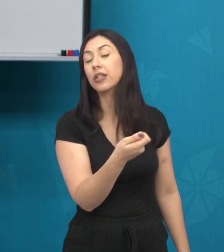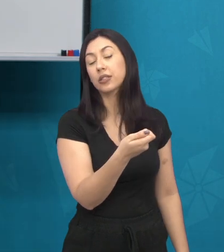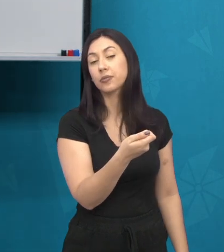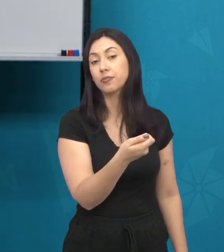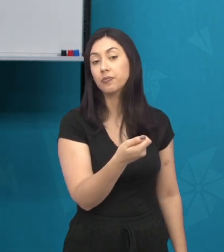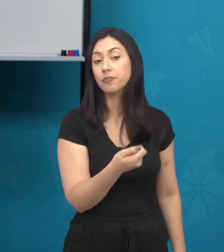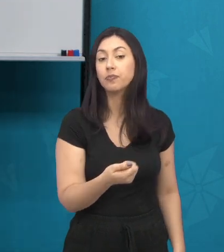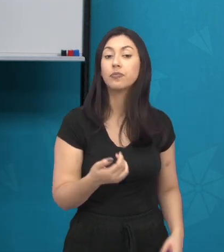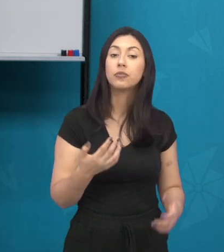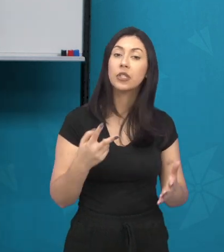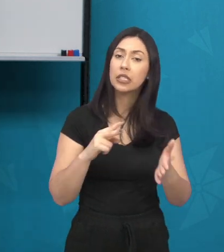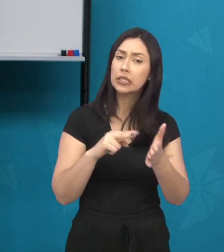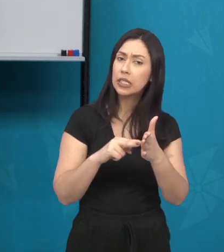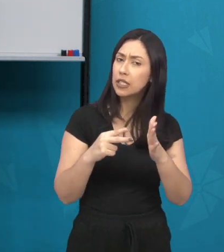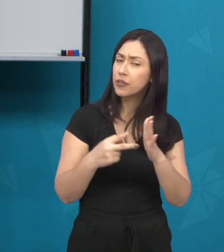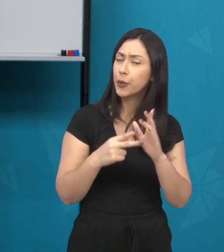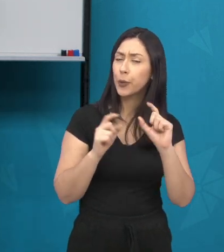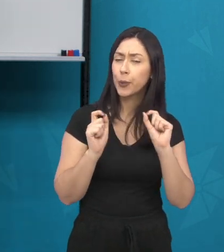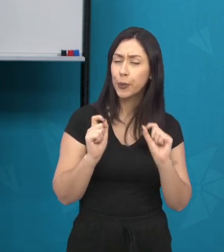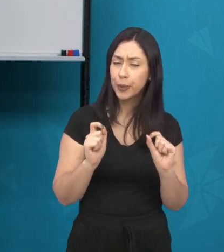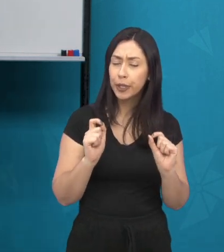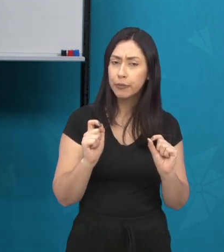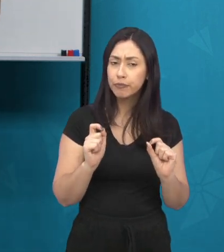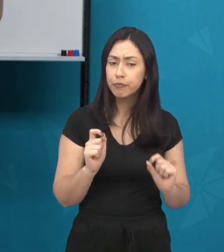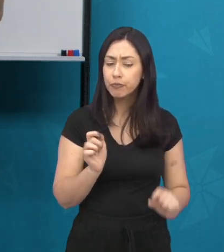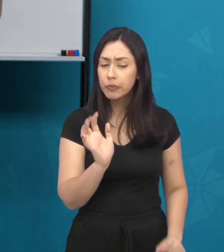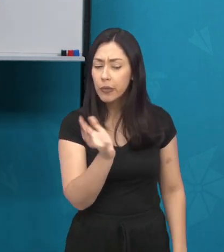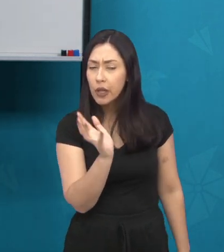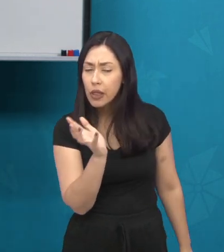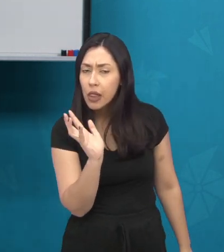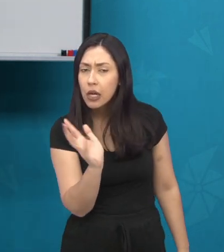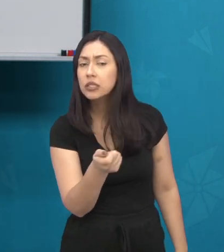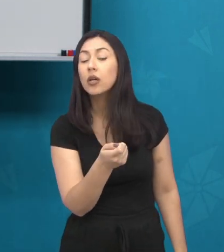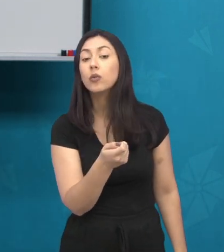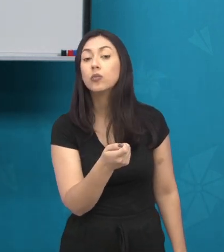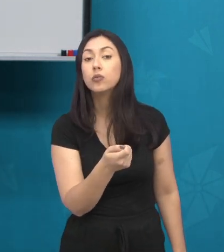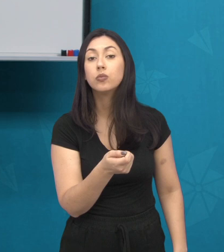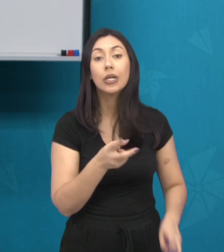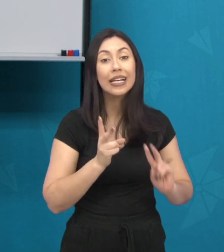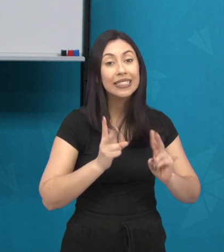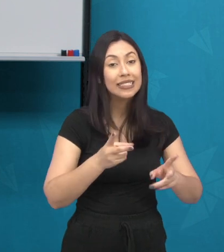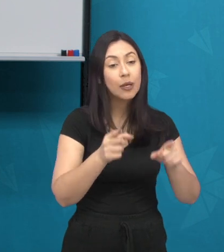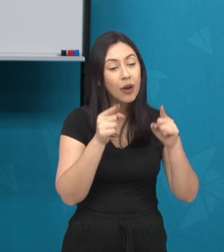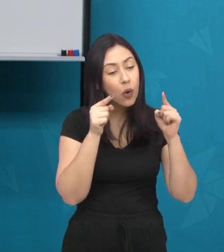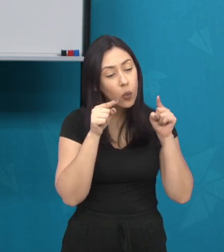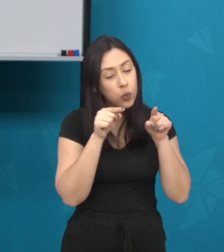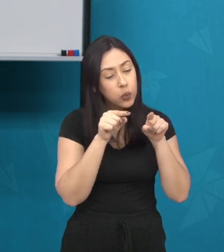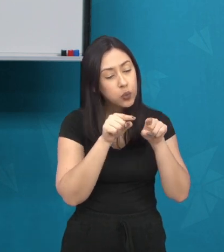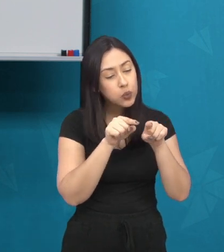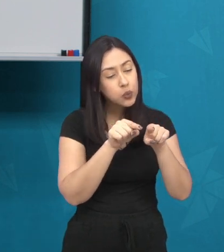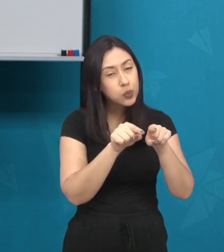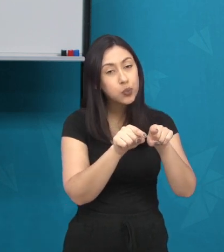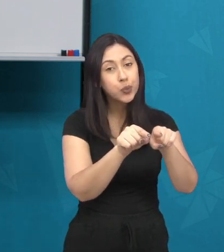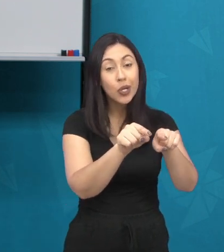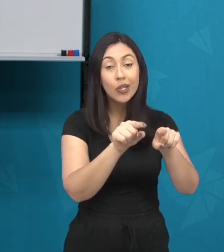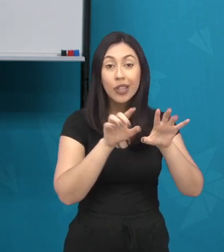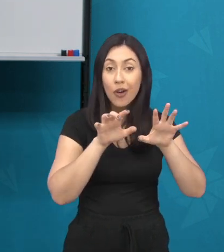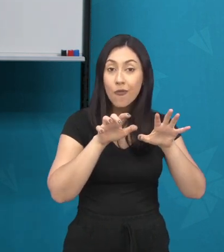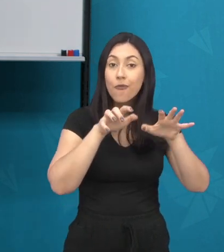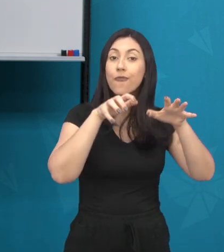vetorialmente falando o que que acontece a aceleração sempre vai est na direção em sentido da